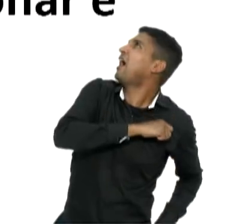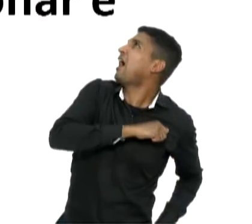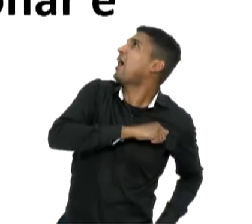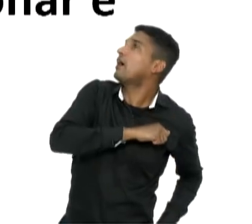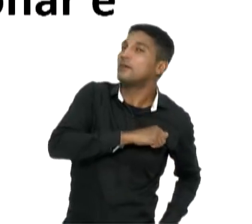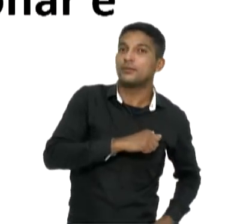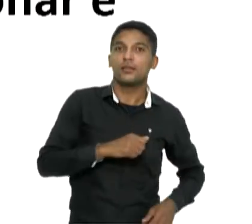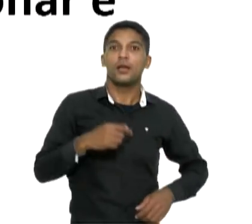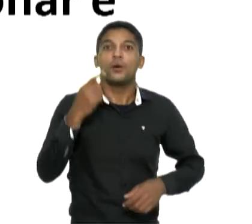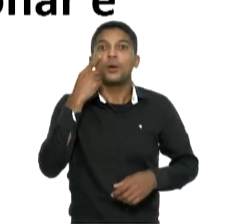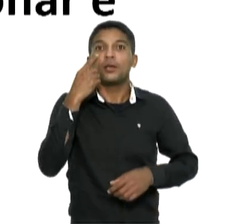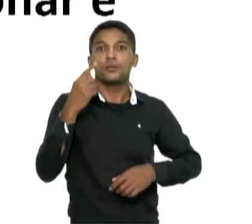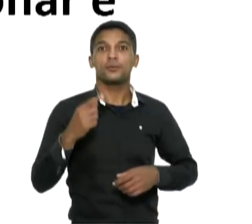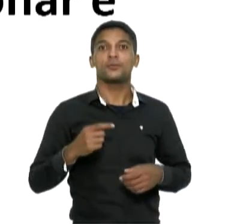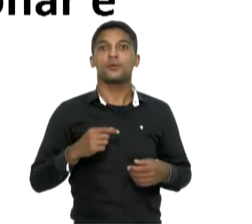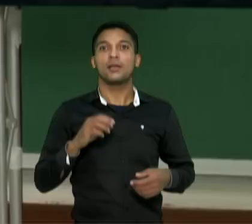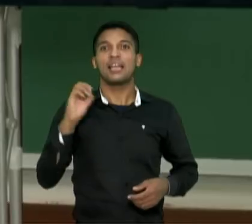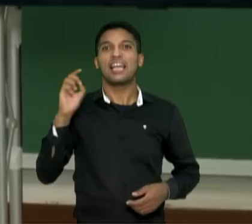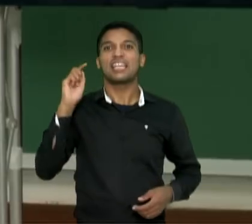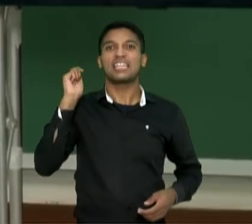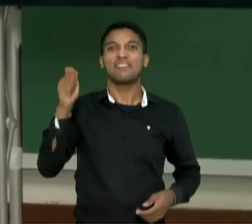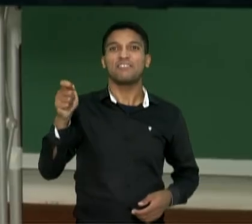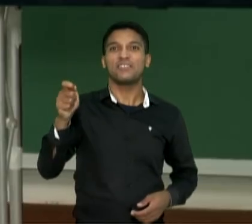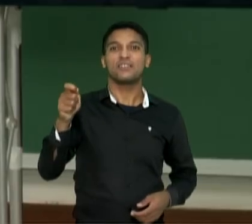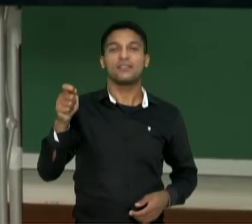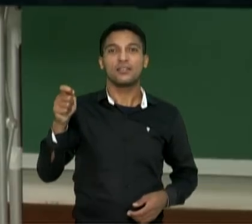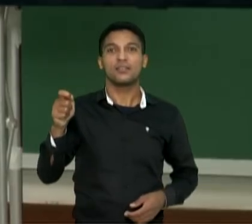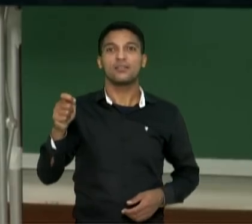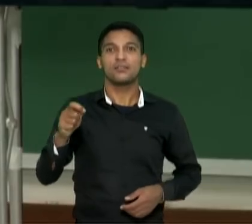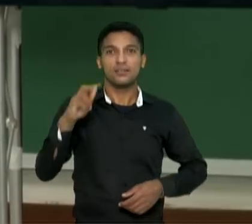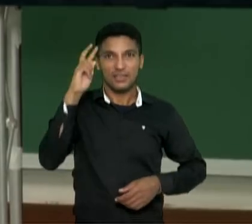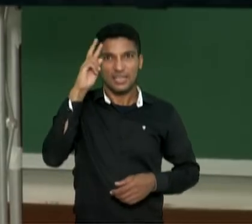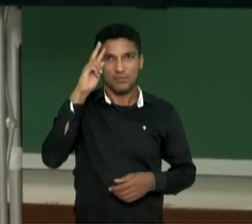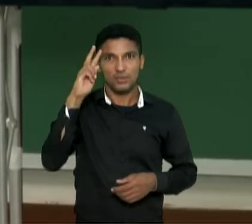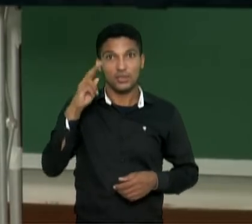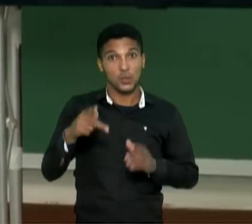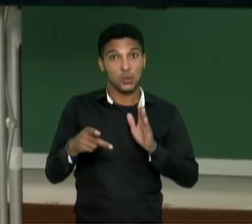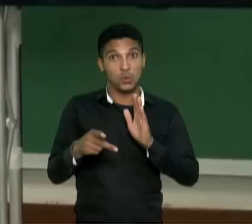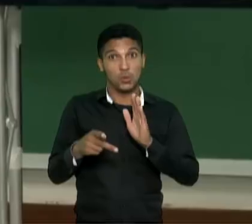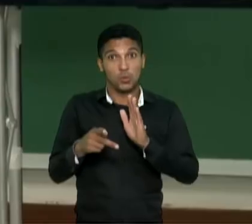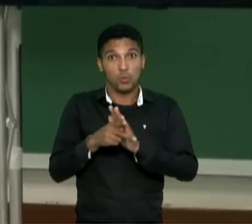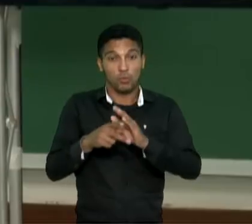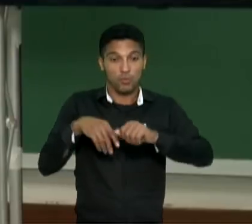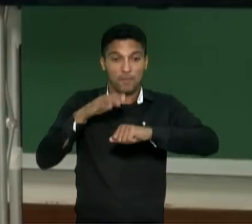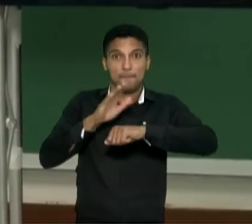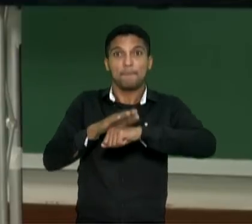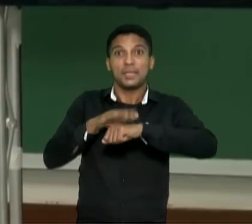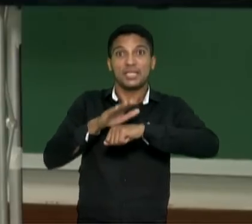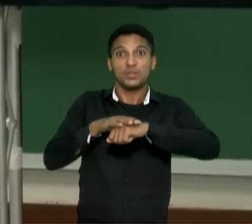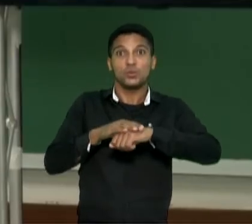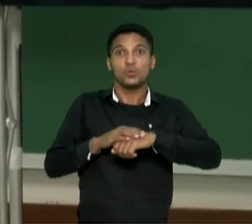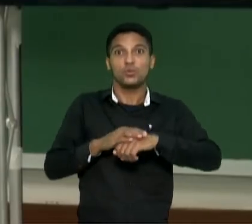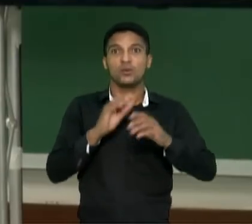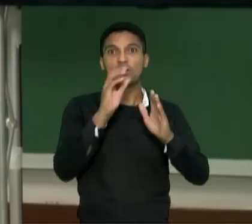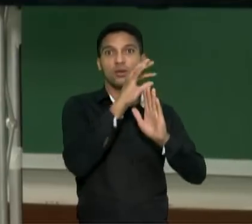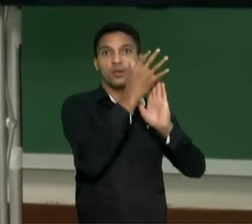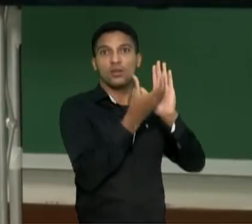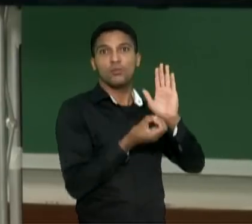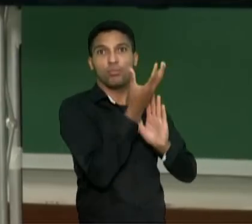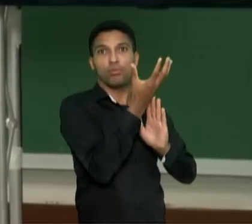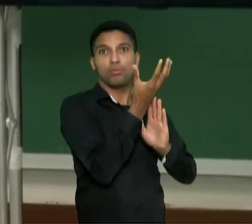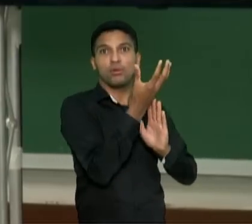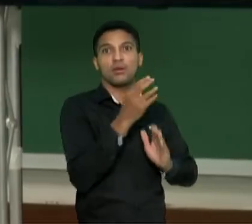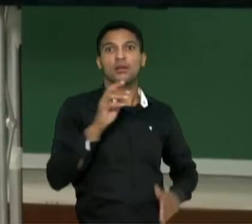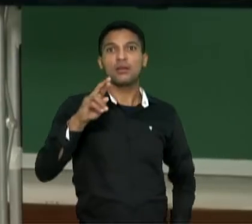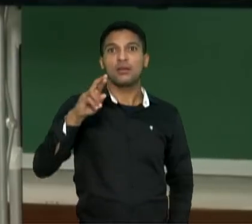Católica. O que acontece? Como o Renascimento ele tem essa mudança de pensamento, de conhecimento, trazendo